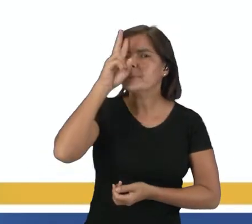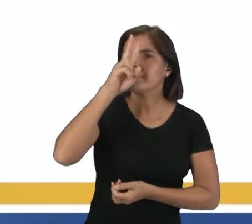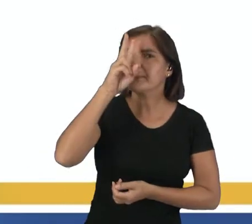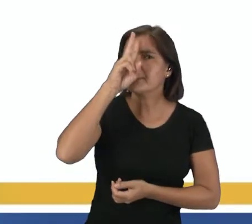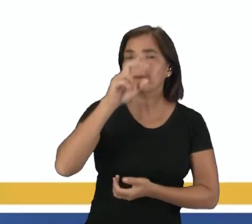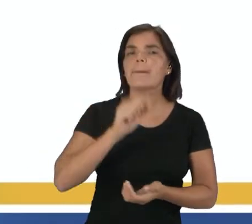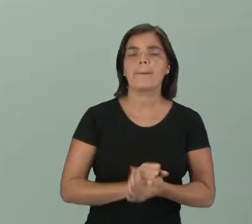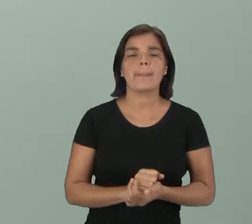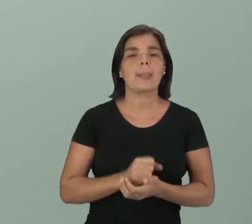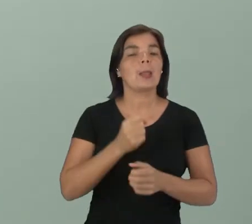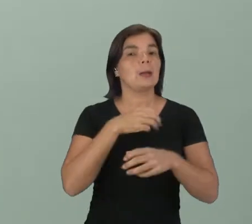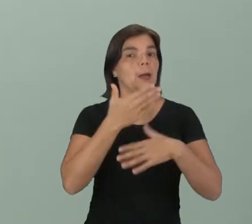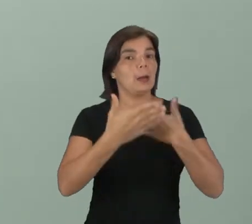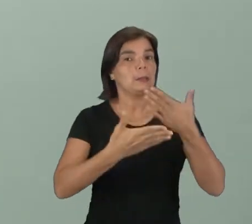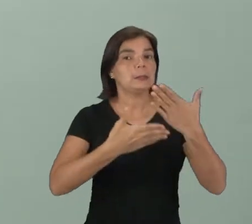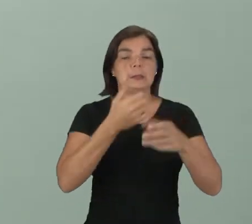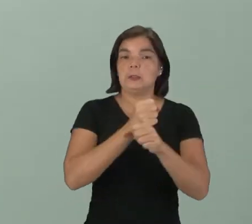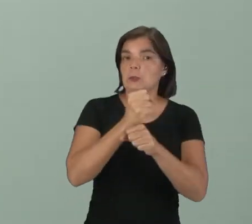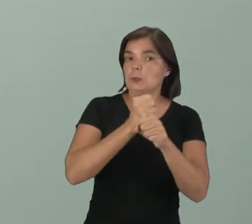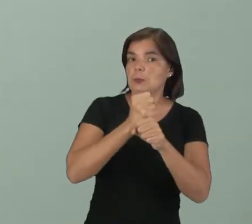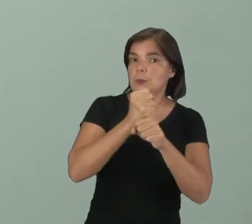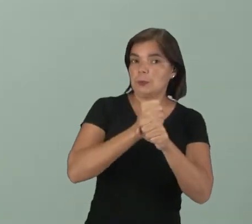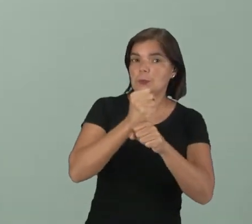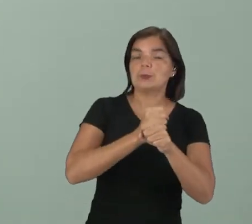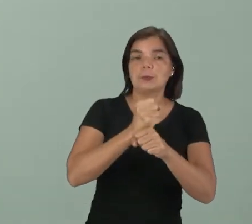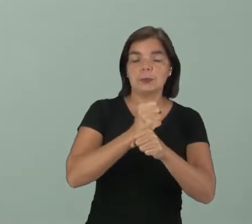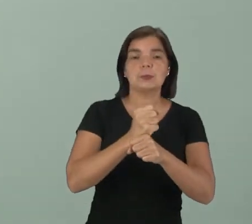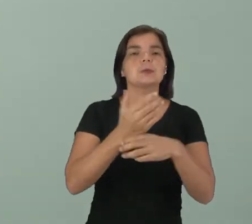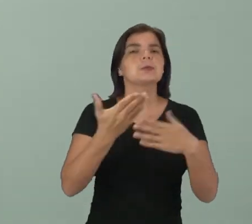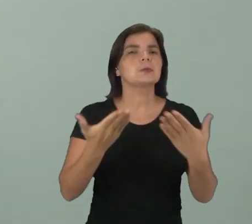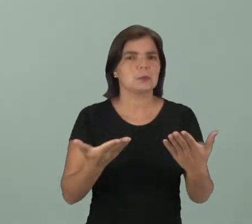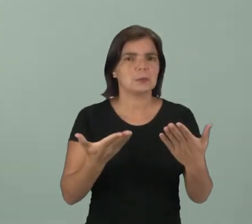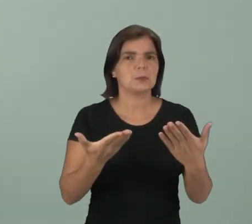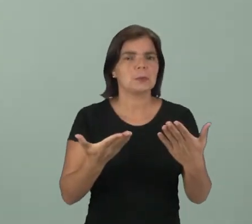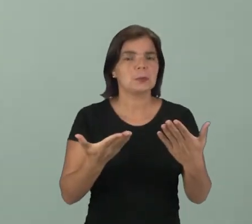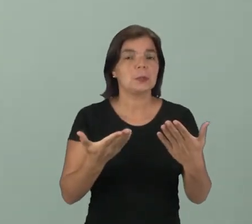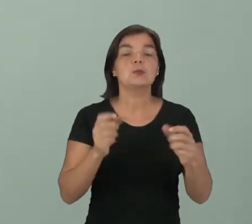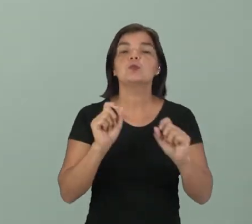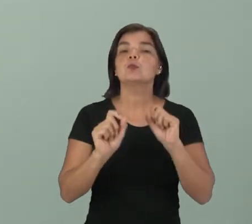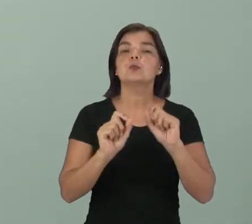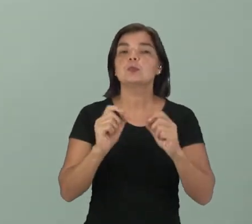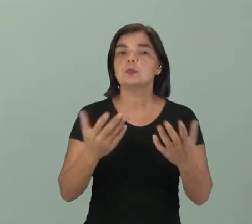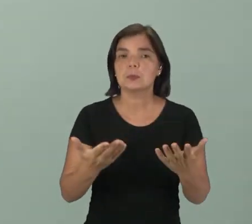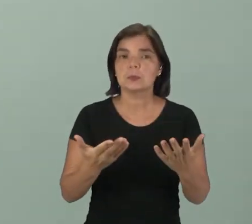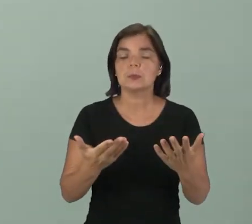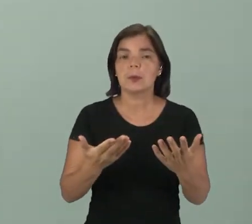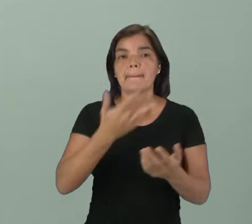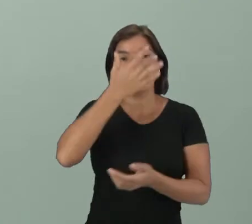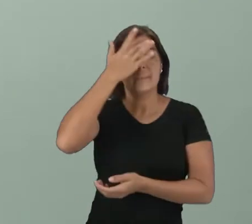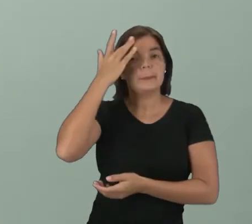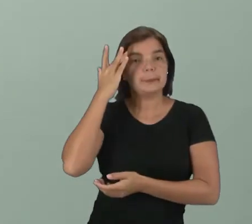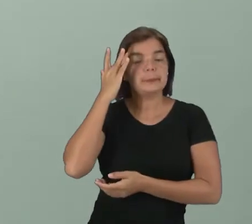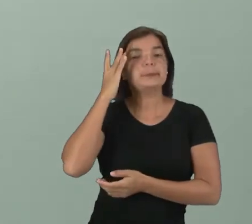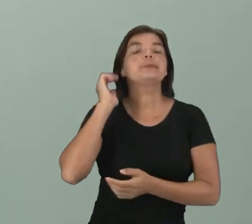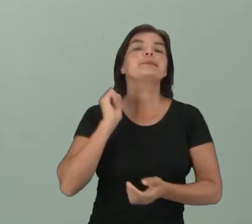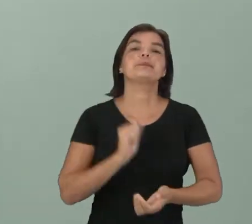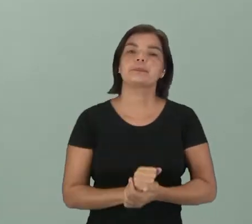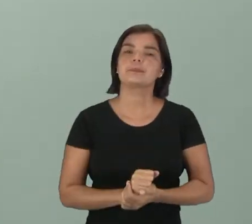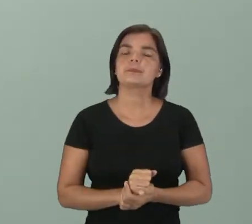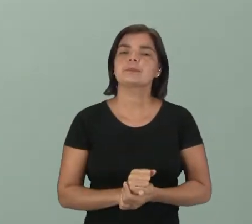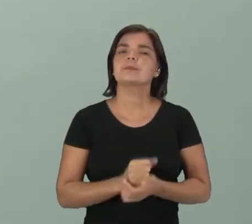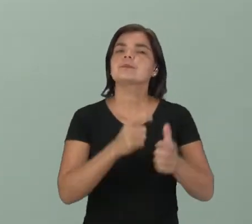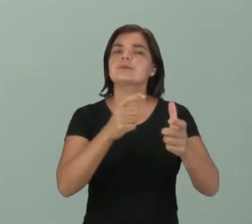lembrar que por muitas décadas a questão da circulação de pessoas